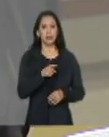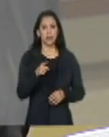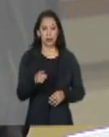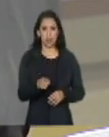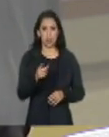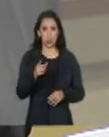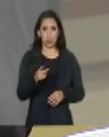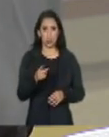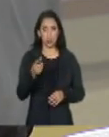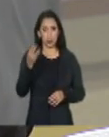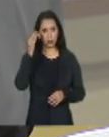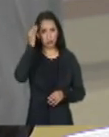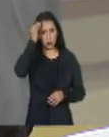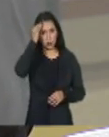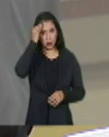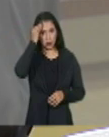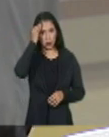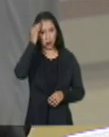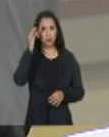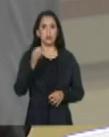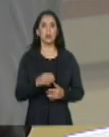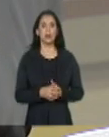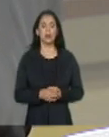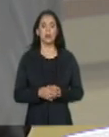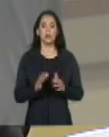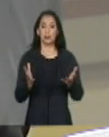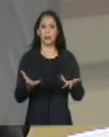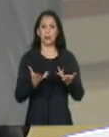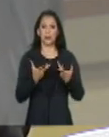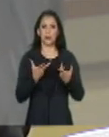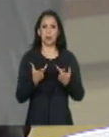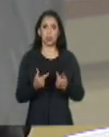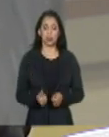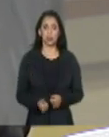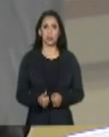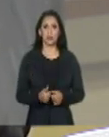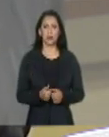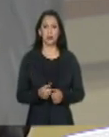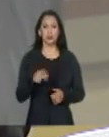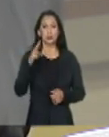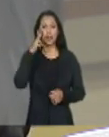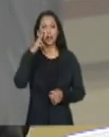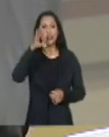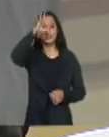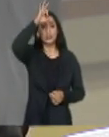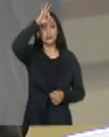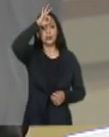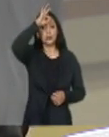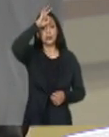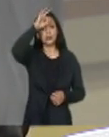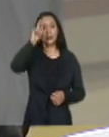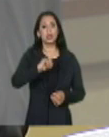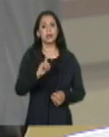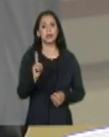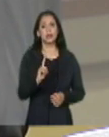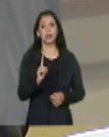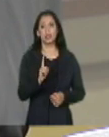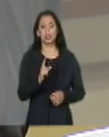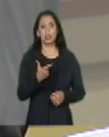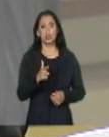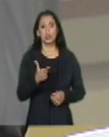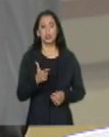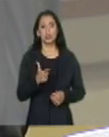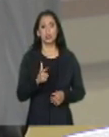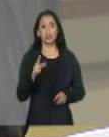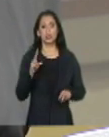seu raciocínio longo, histórico, brilhante, que a presunção de inocência não inibe a prisão em